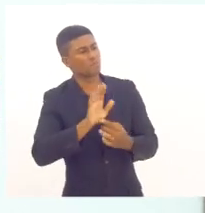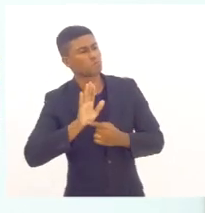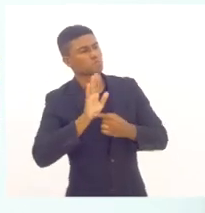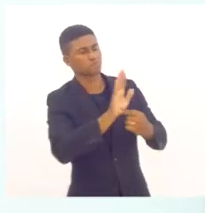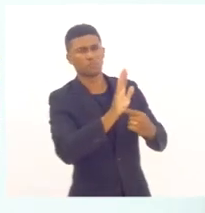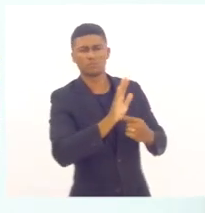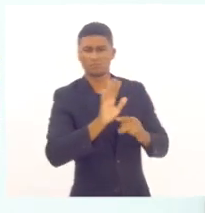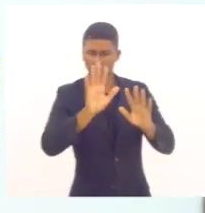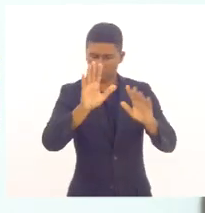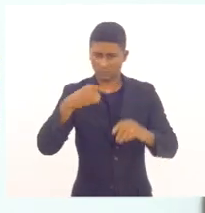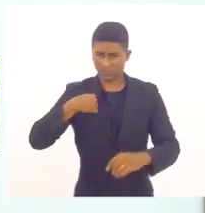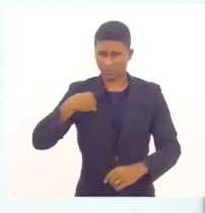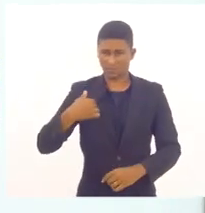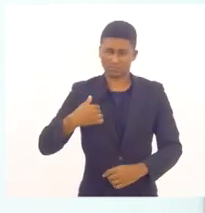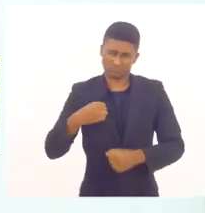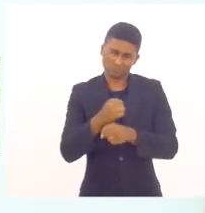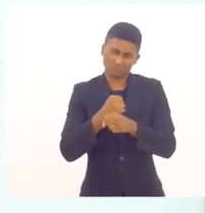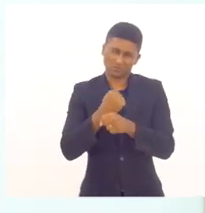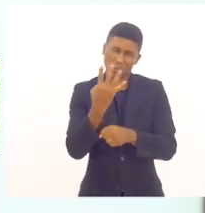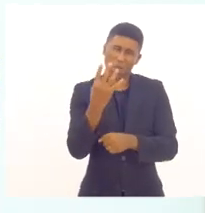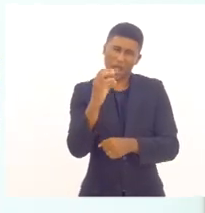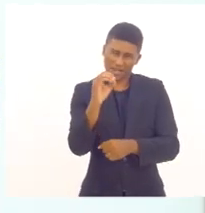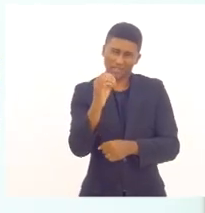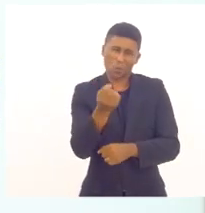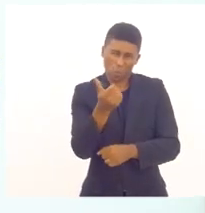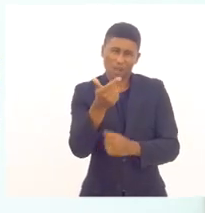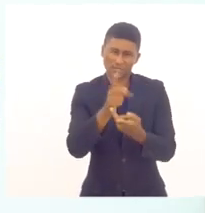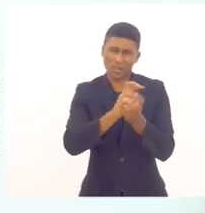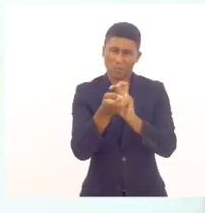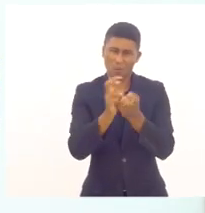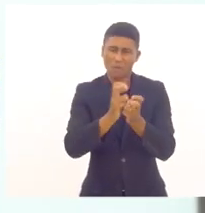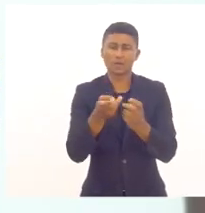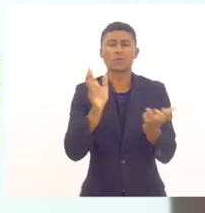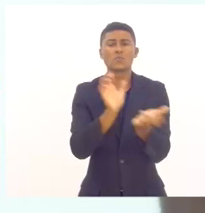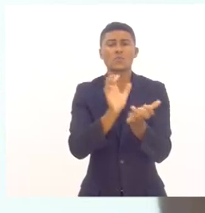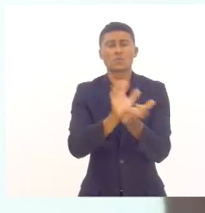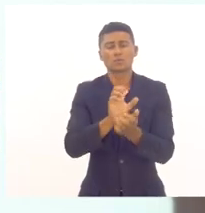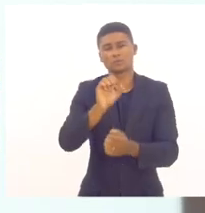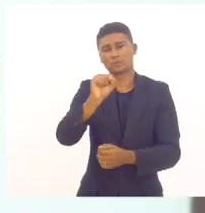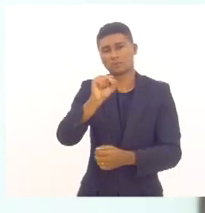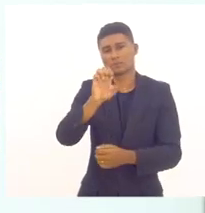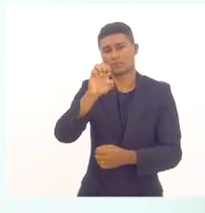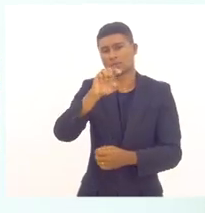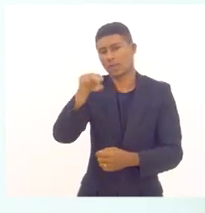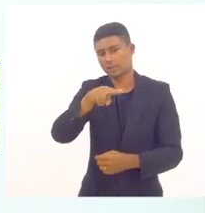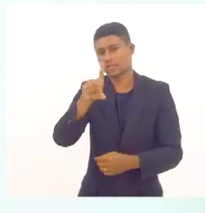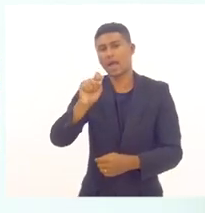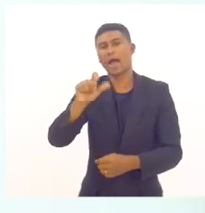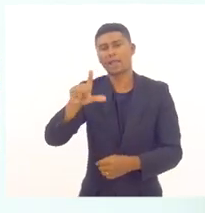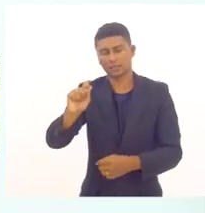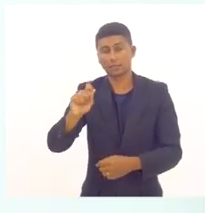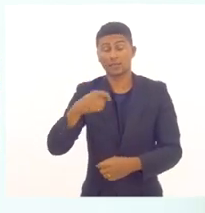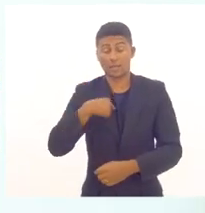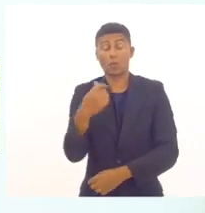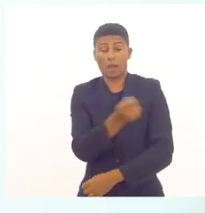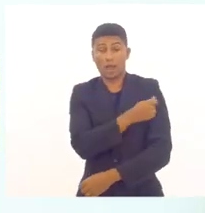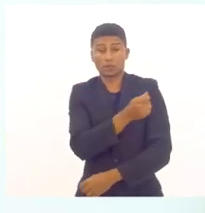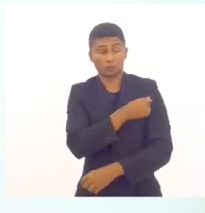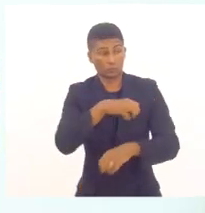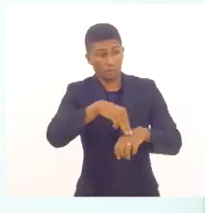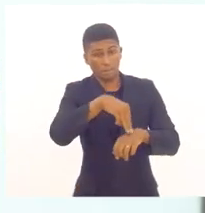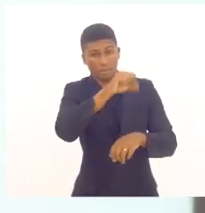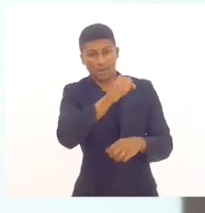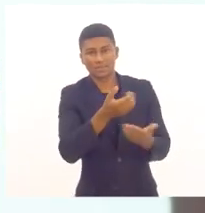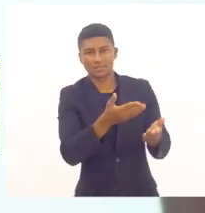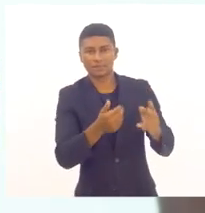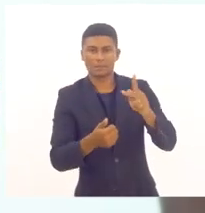quase 40 anos de capoeira no Grupo Senzala. Eu fui aluna do mestre Peixinho a minha vida inteira. Meu mestre só não me formou